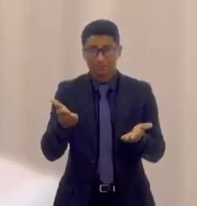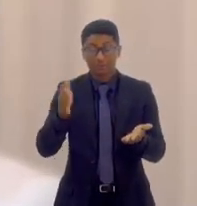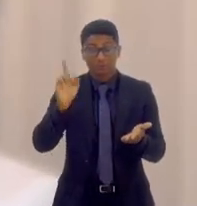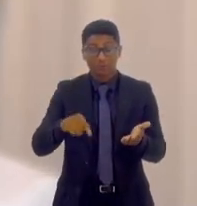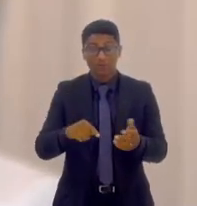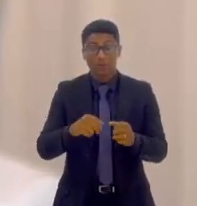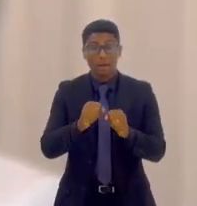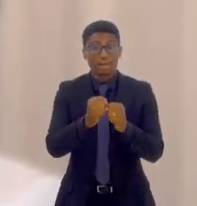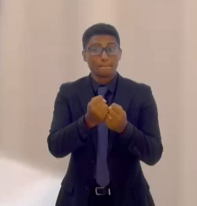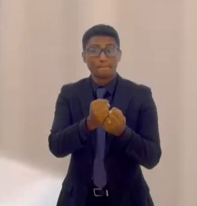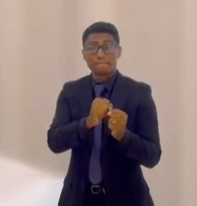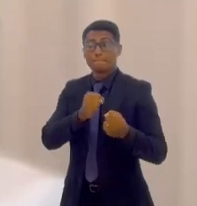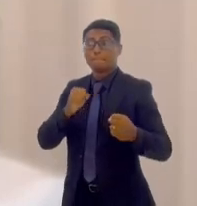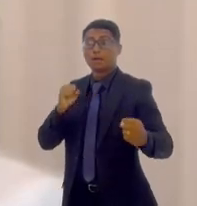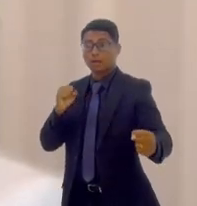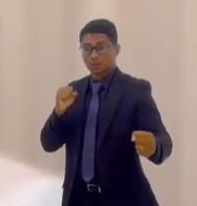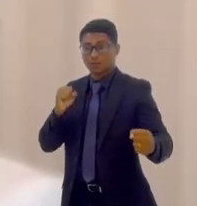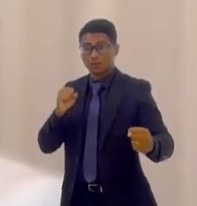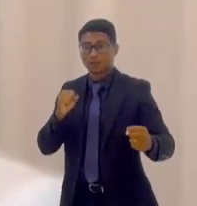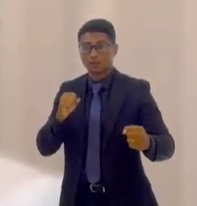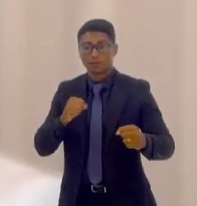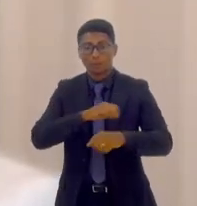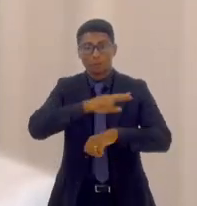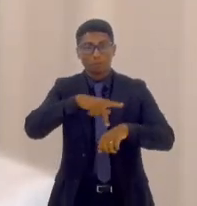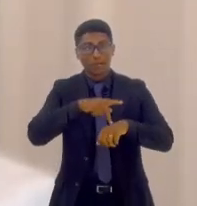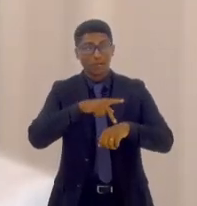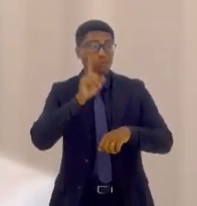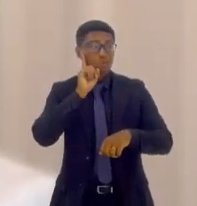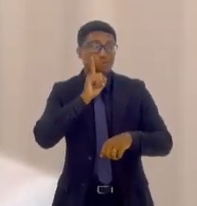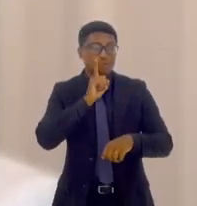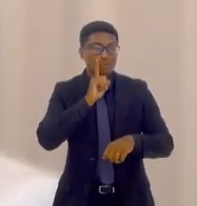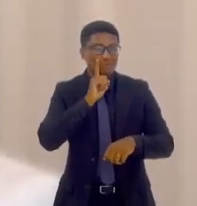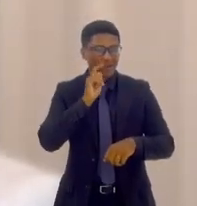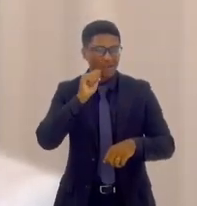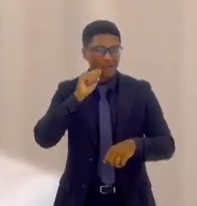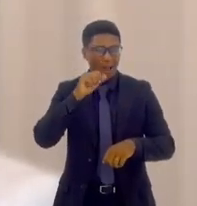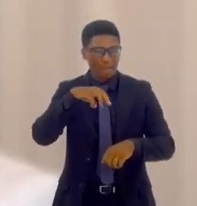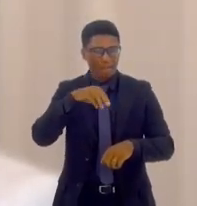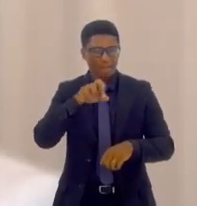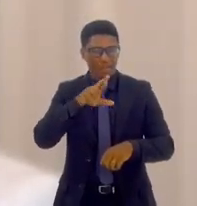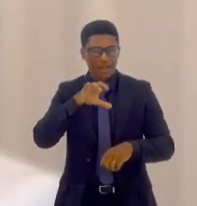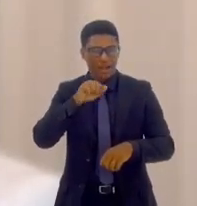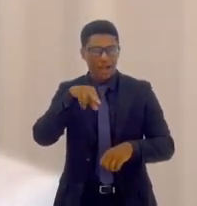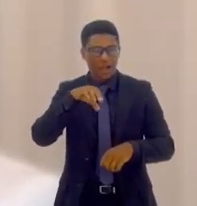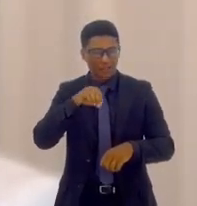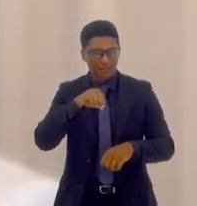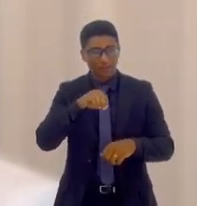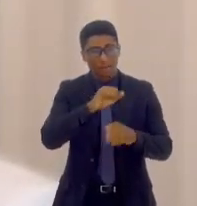Nós somos a maior Câmara de Comércio americana fora dos Estados Unidos, né?